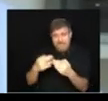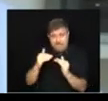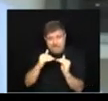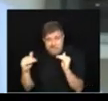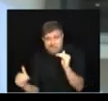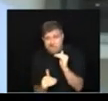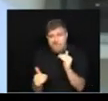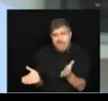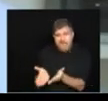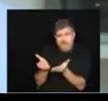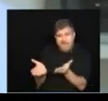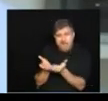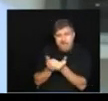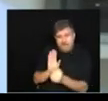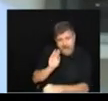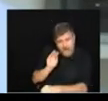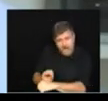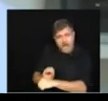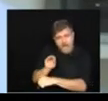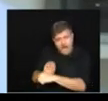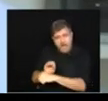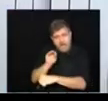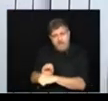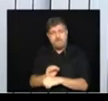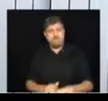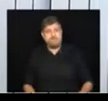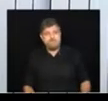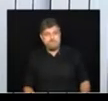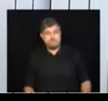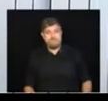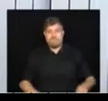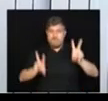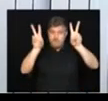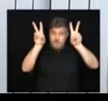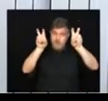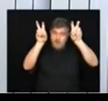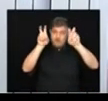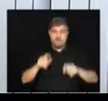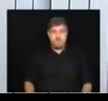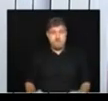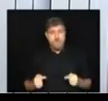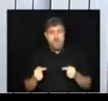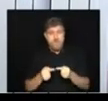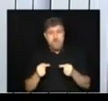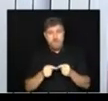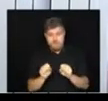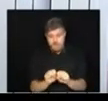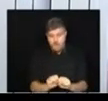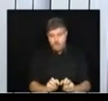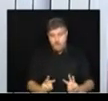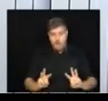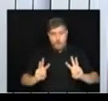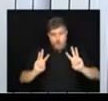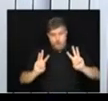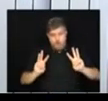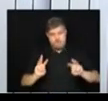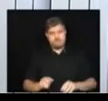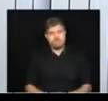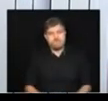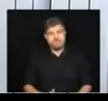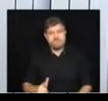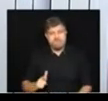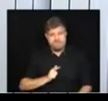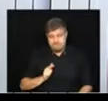menos desfavorecidas. Ainda sobre este assunto, de acordo com a ONU, Organizações das Nações